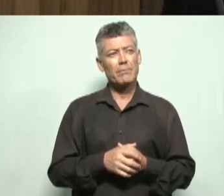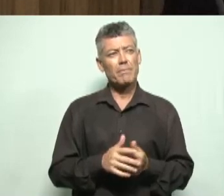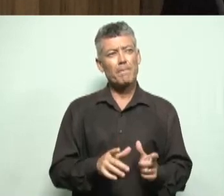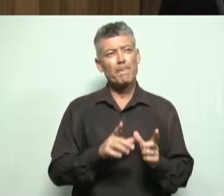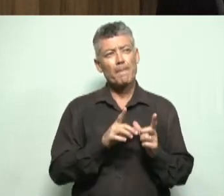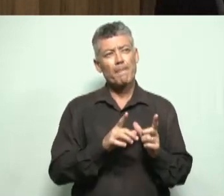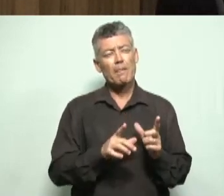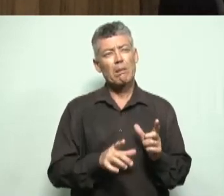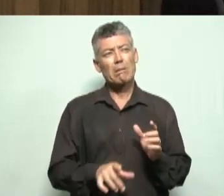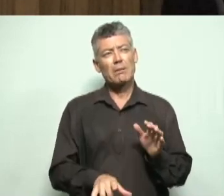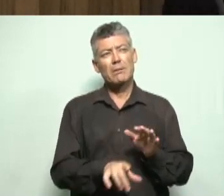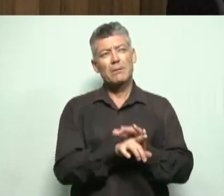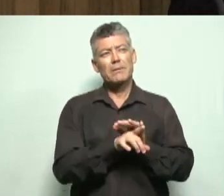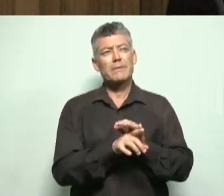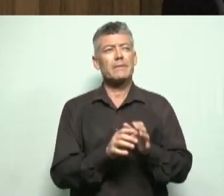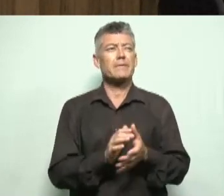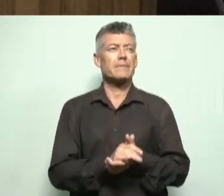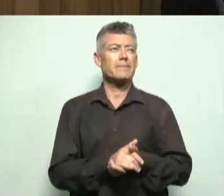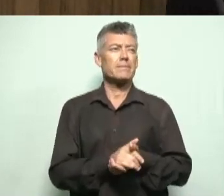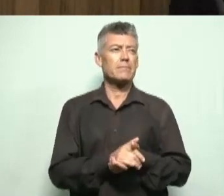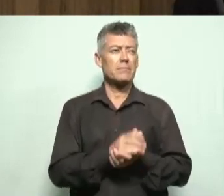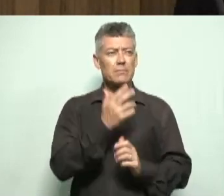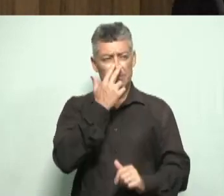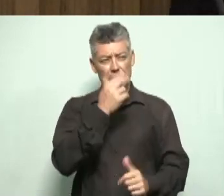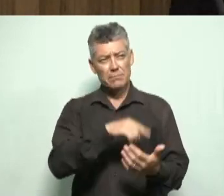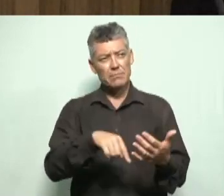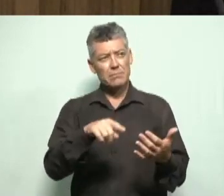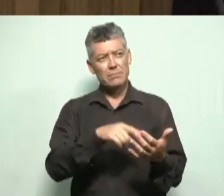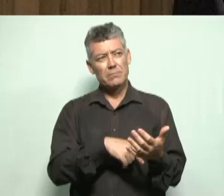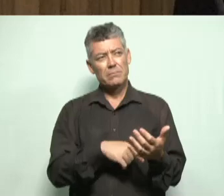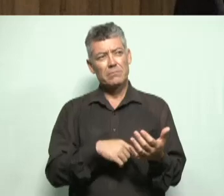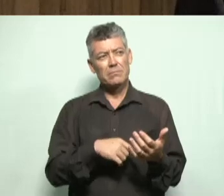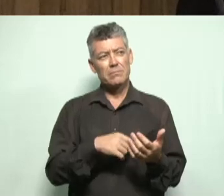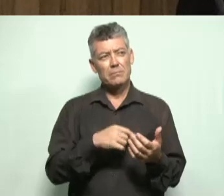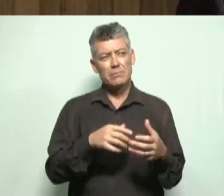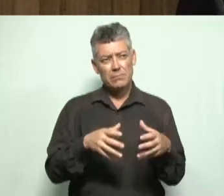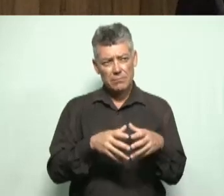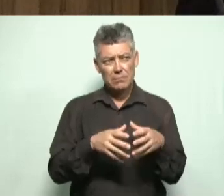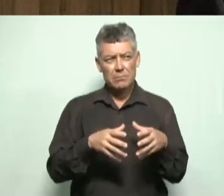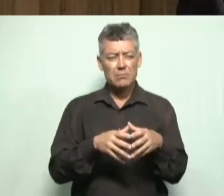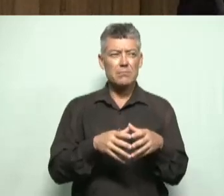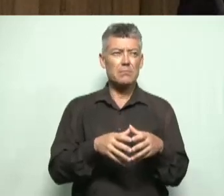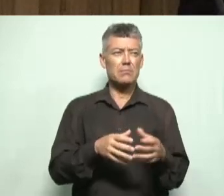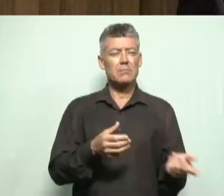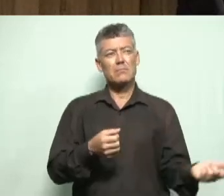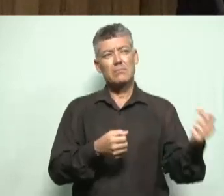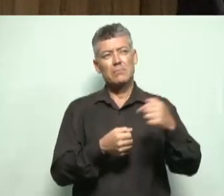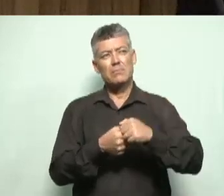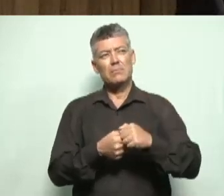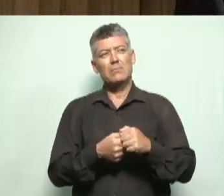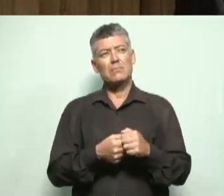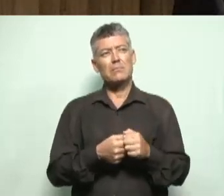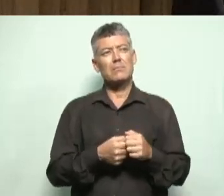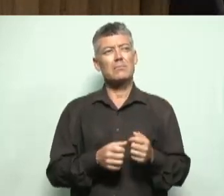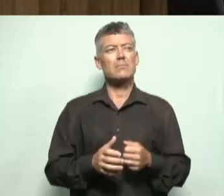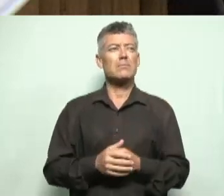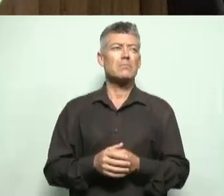Projeto parecer foi rejeitado da Comissão de Justiça. O projeto retornará às comissões. Em seguida,